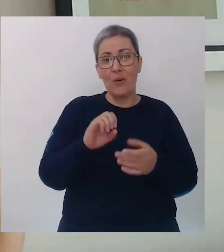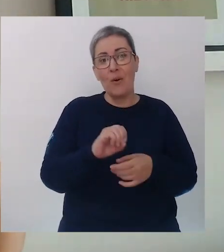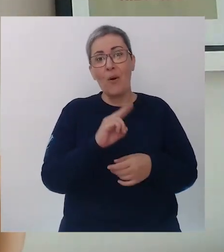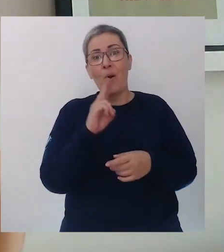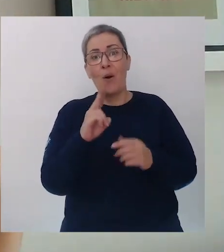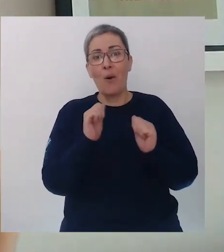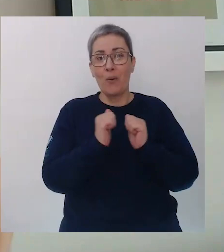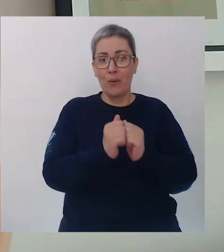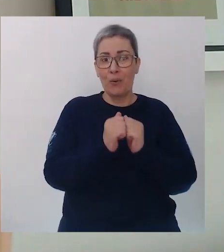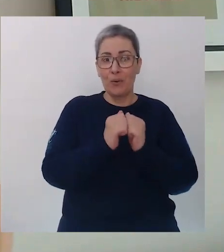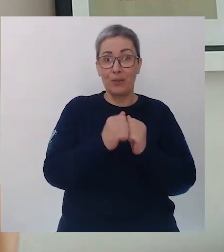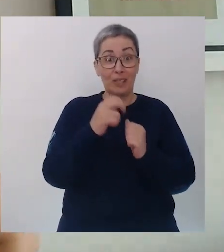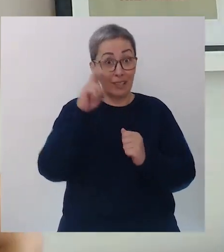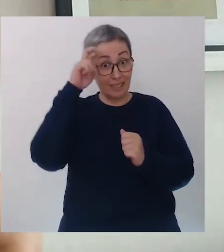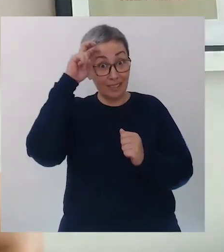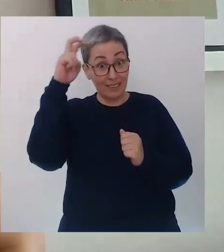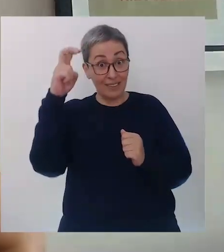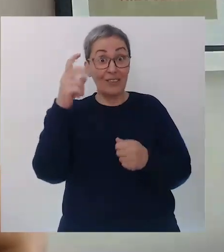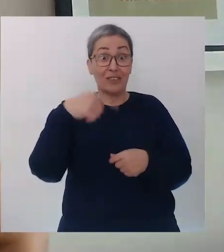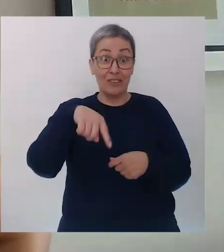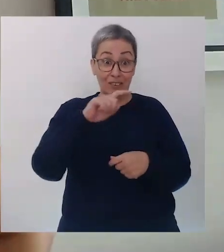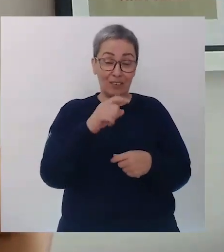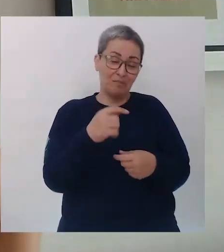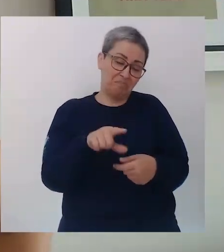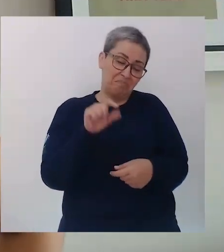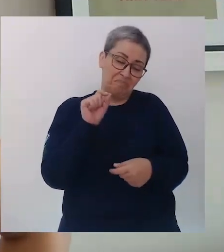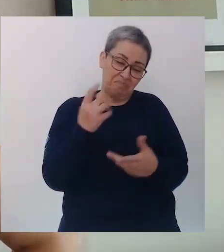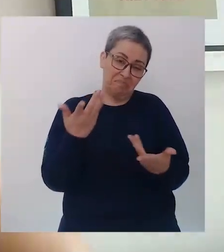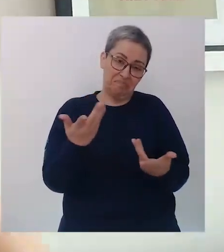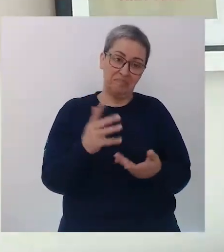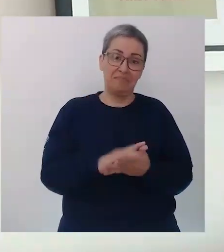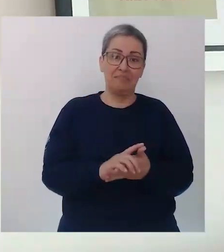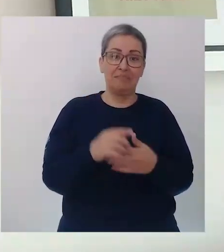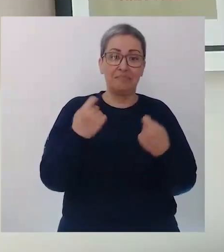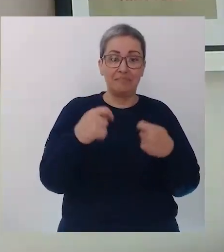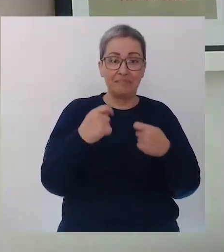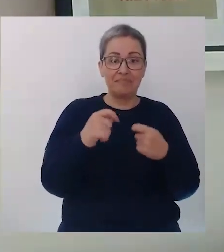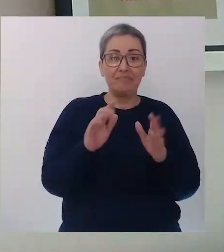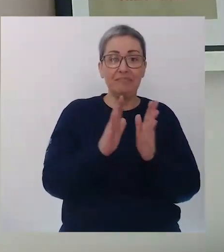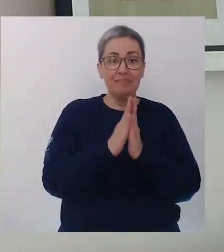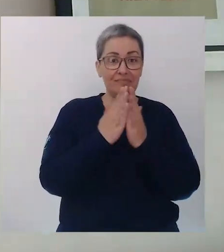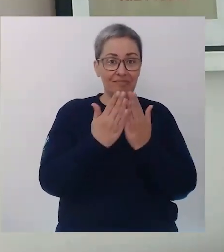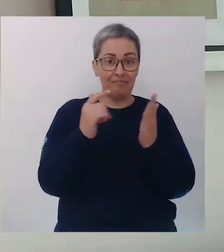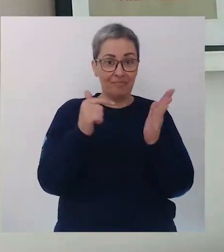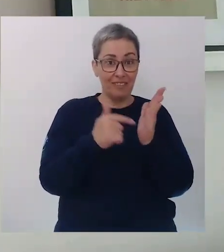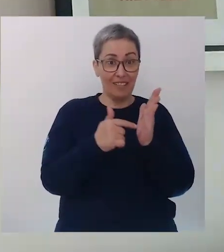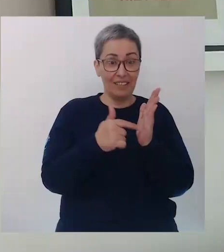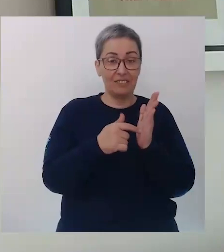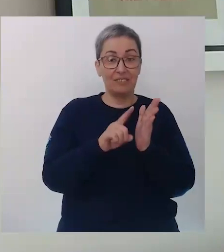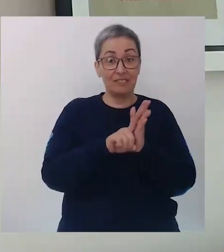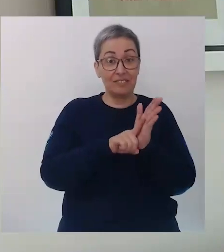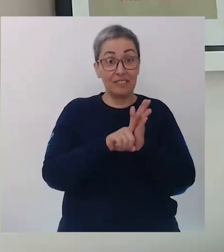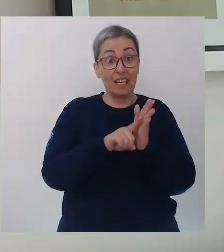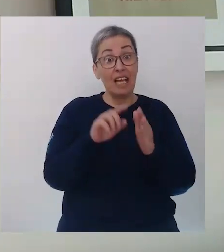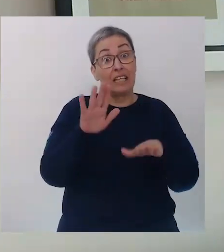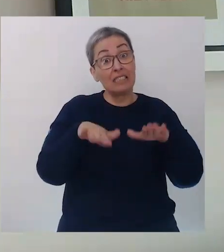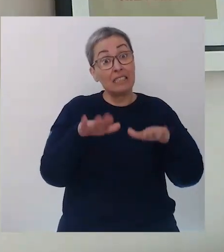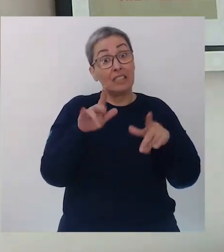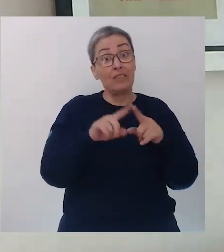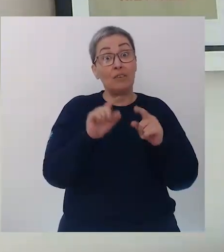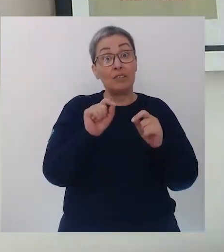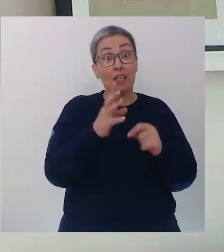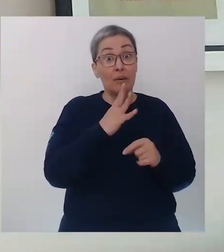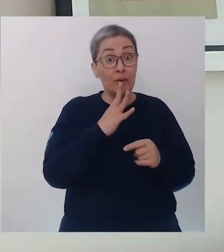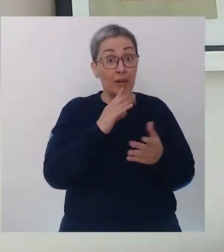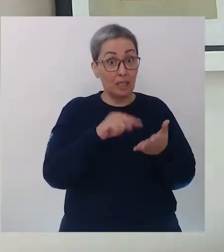ou o companheiro dos sábios, como vocês preferirem, né? Então a gente precisa consultar. Talvez vocês